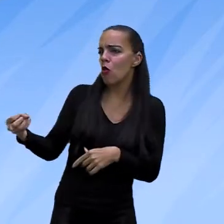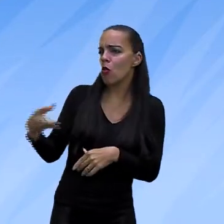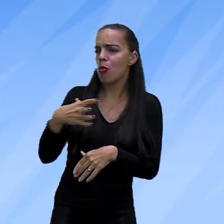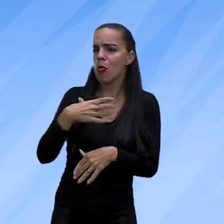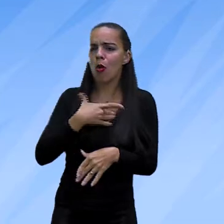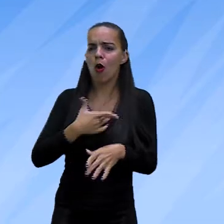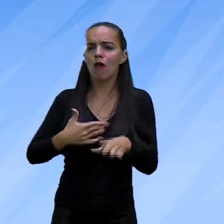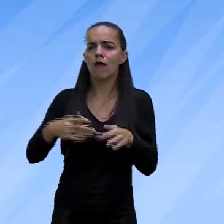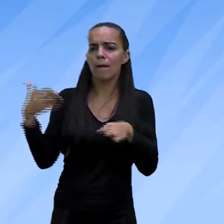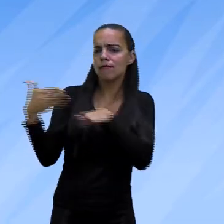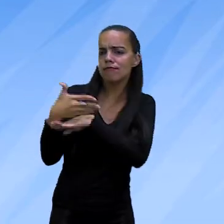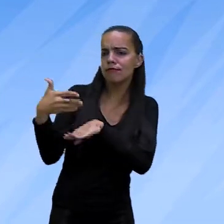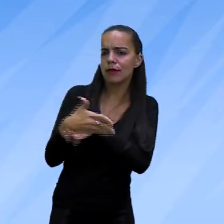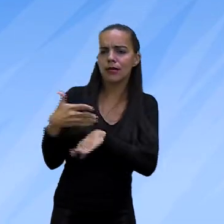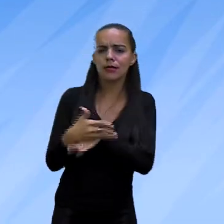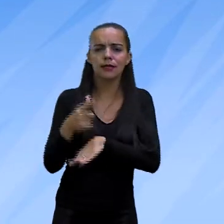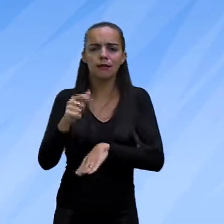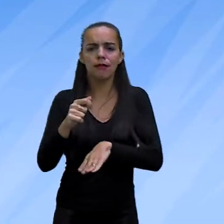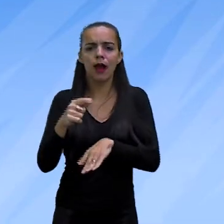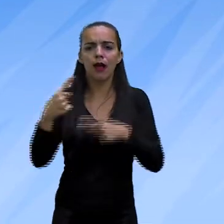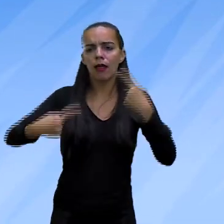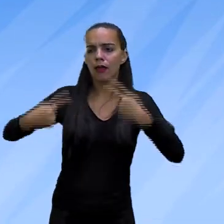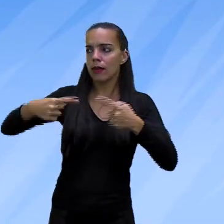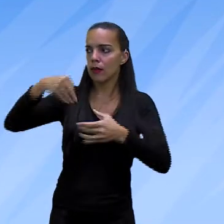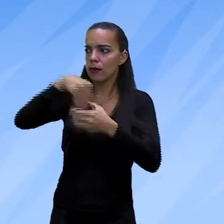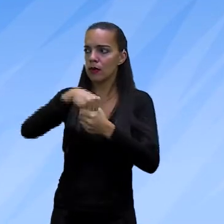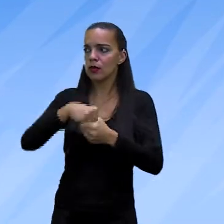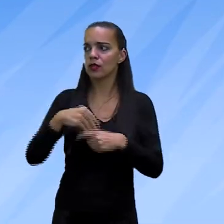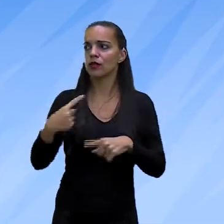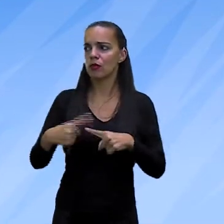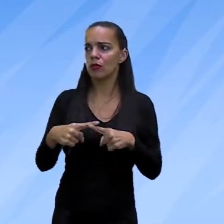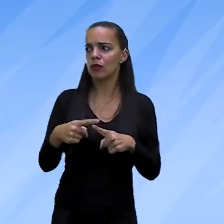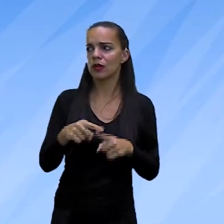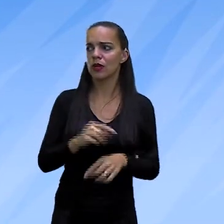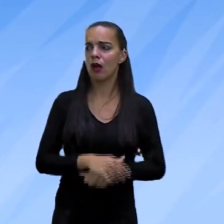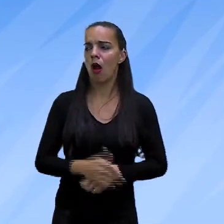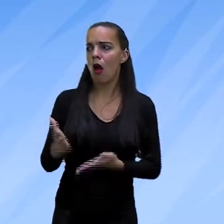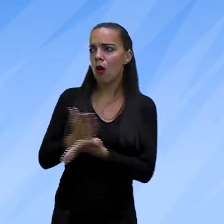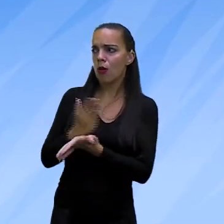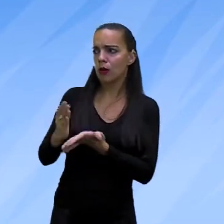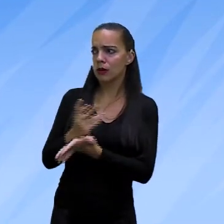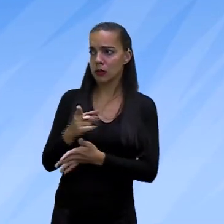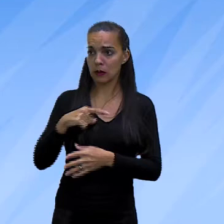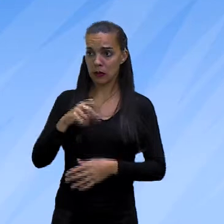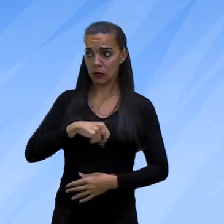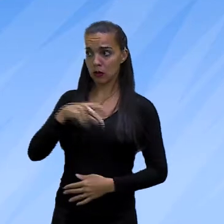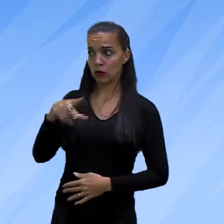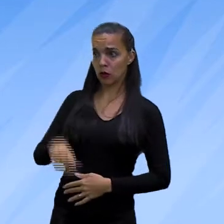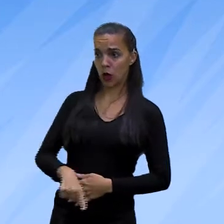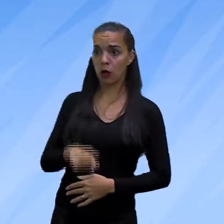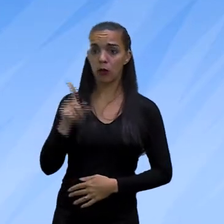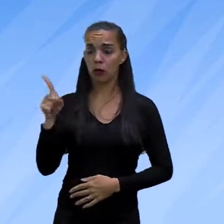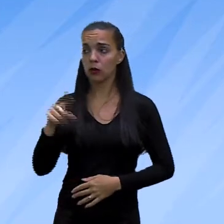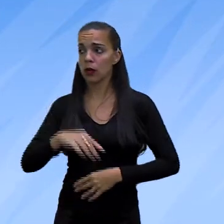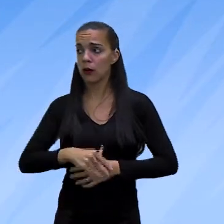política. A Revolução também Liberal do Porto, lá em Portugal, em 1820, um movimento